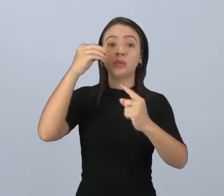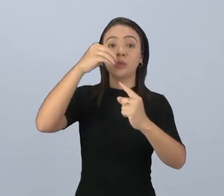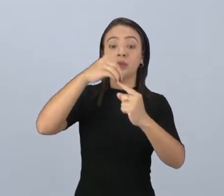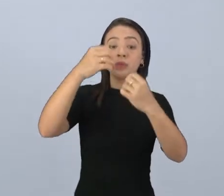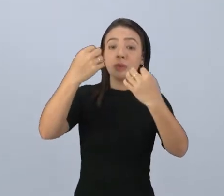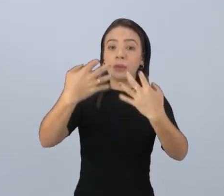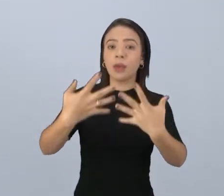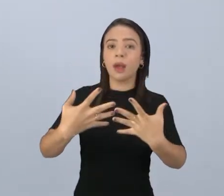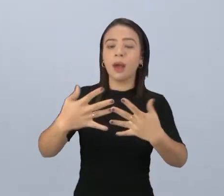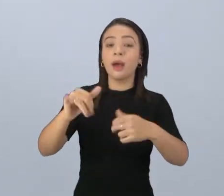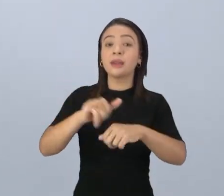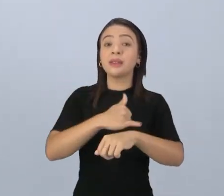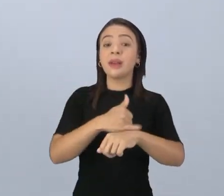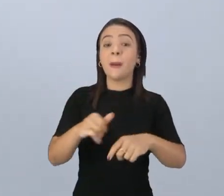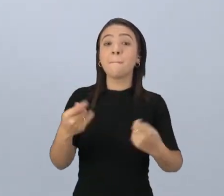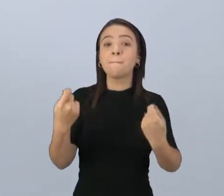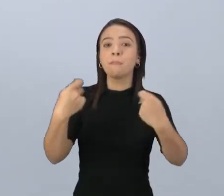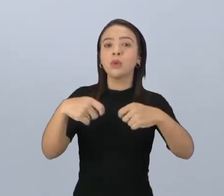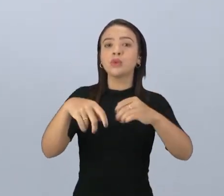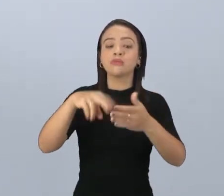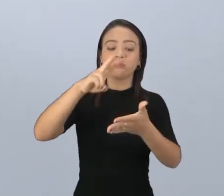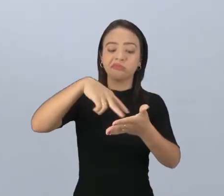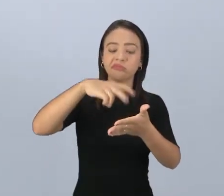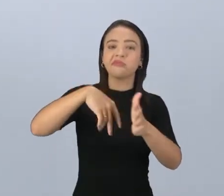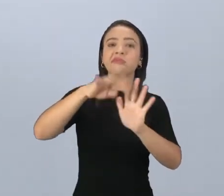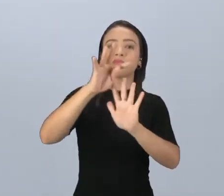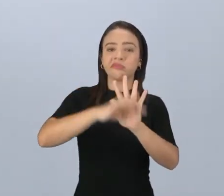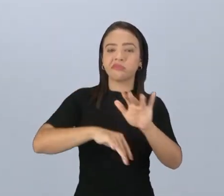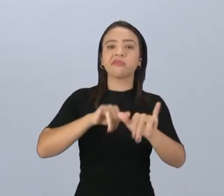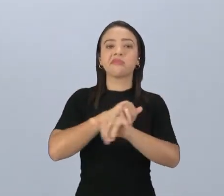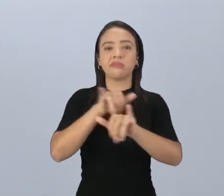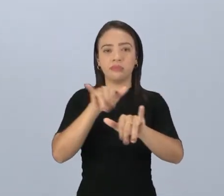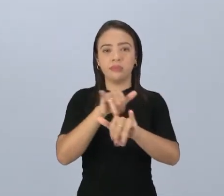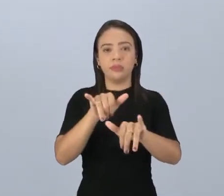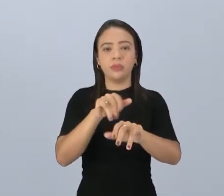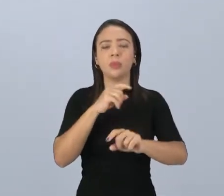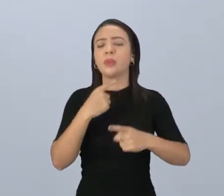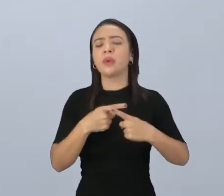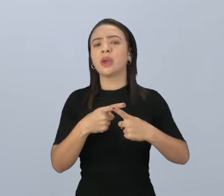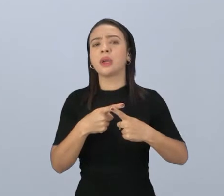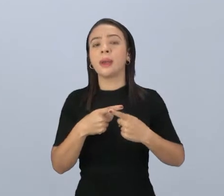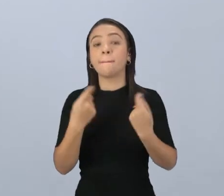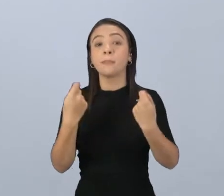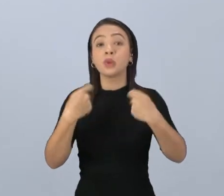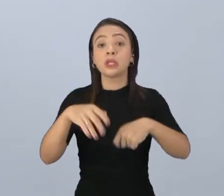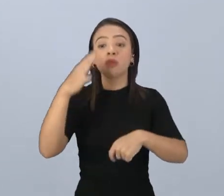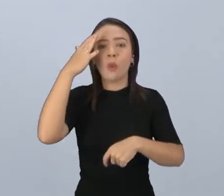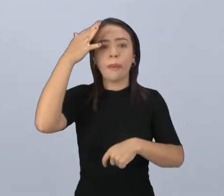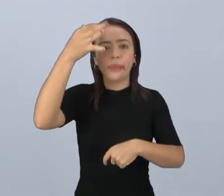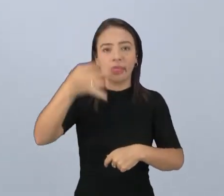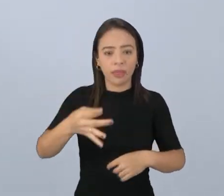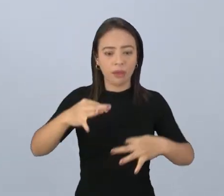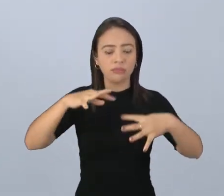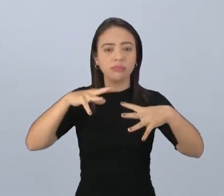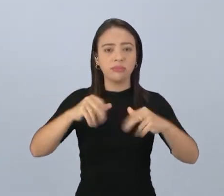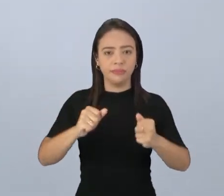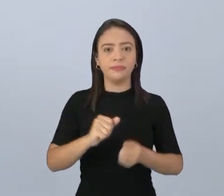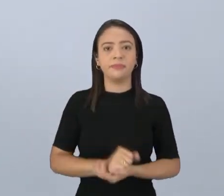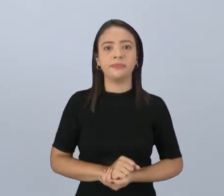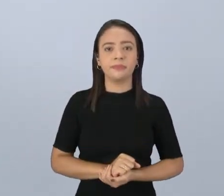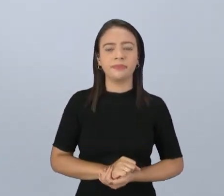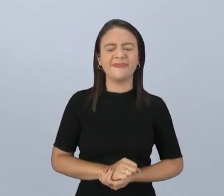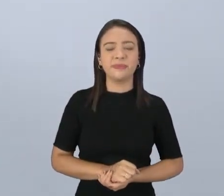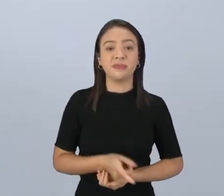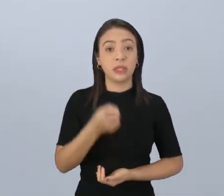falarmos sobre as estratégias de leitura deste texto, para que você possa compreendê-lo como um todo. Agora, nós vamos ler